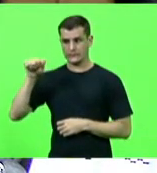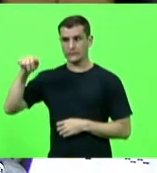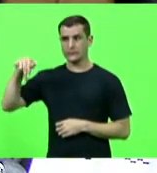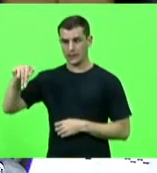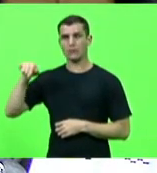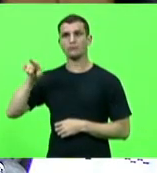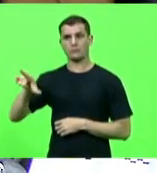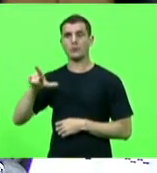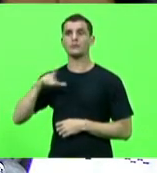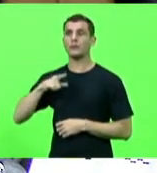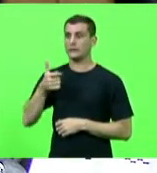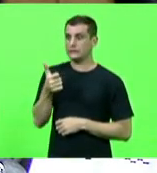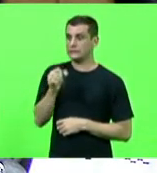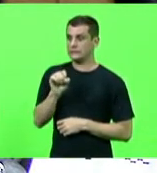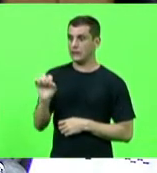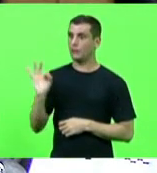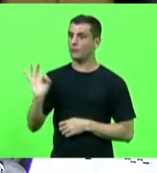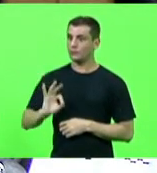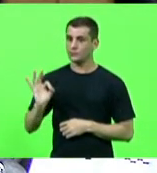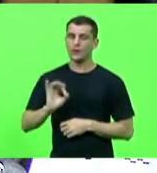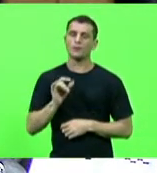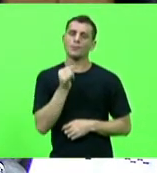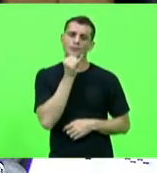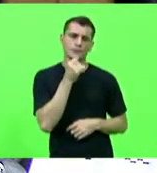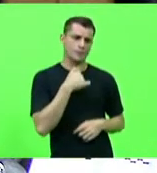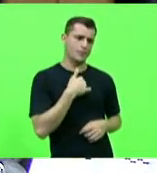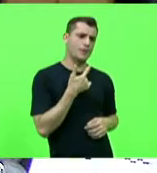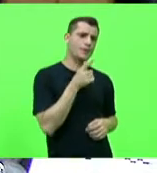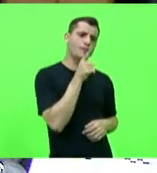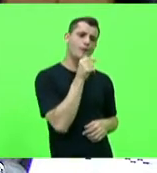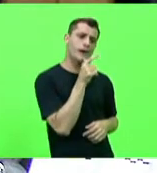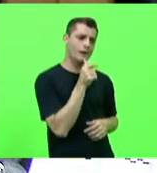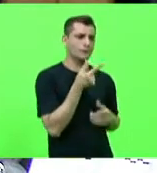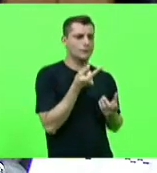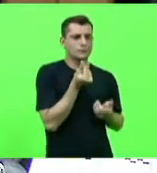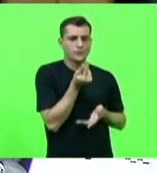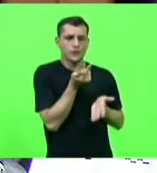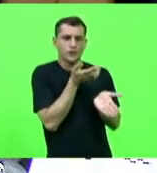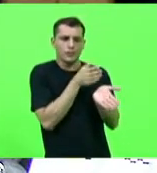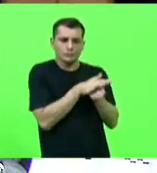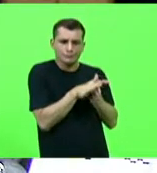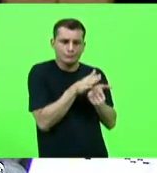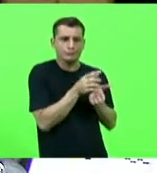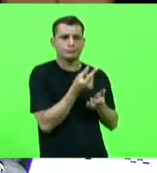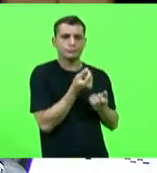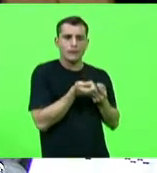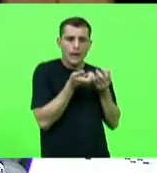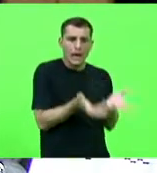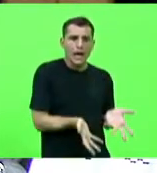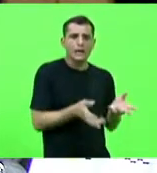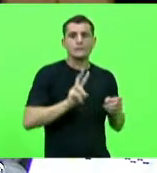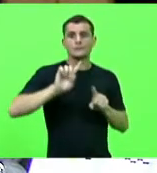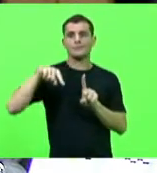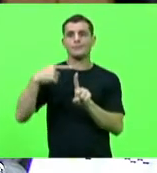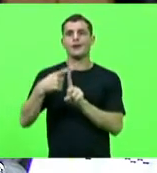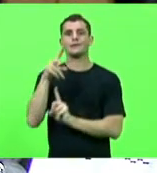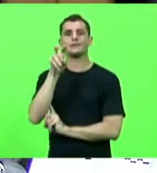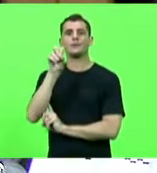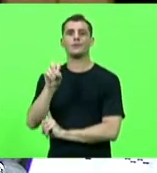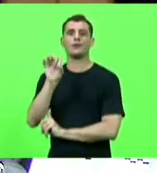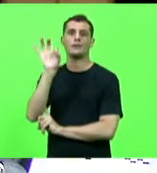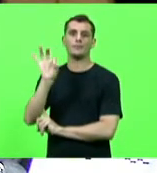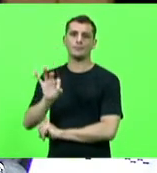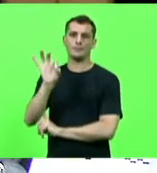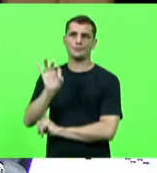então, se eu gasto R$ 50 de água, eu vou gastar mais 50 de tarifa do esgoto, porque a Casan não